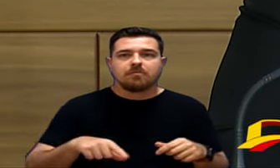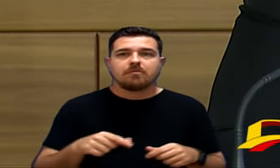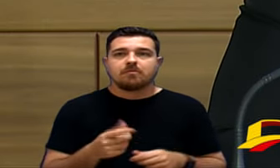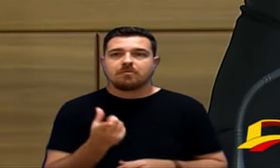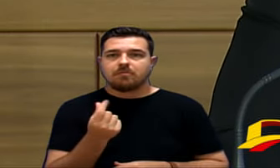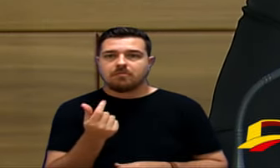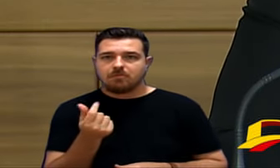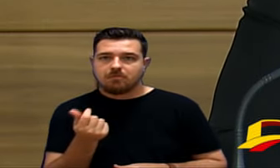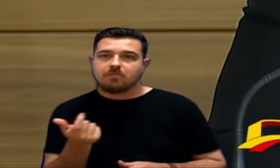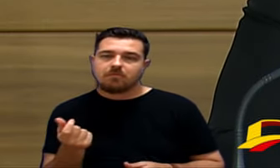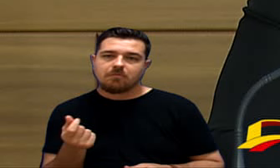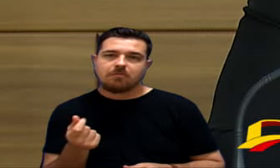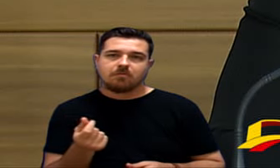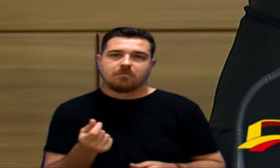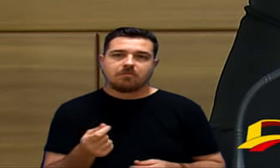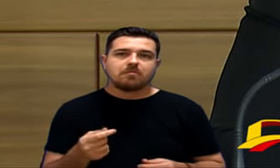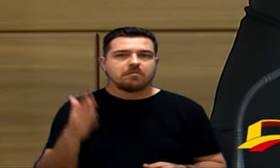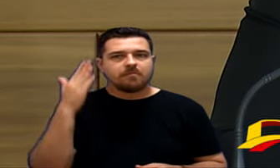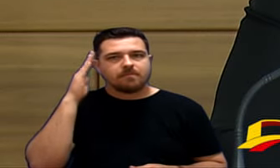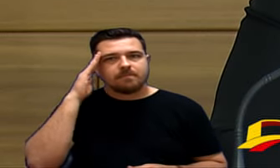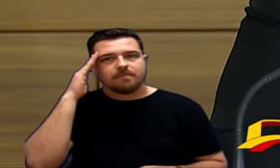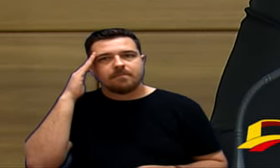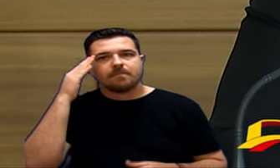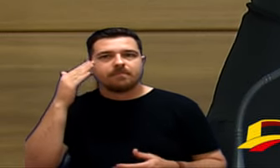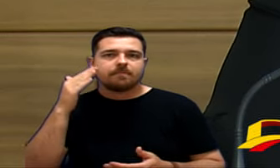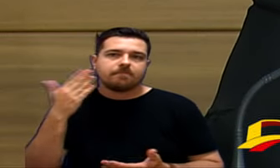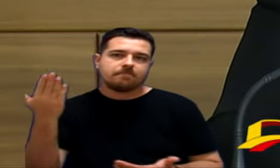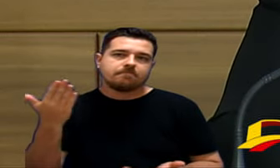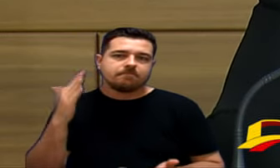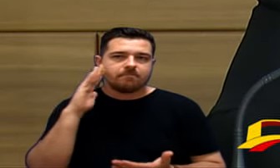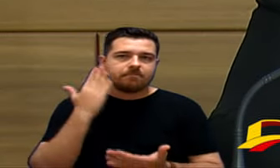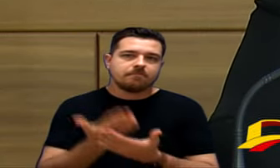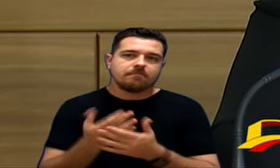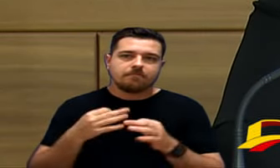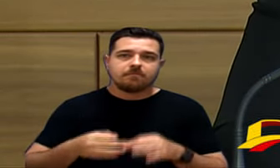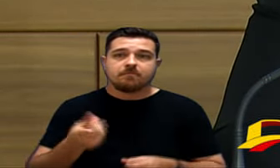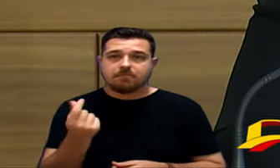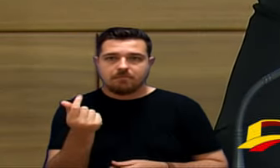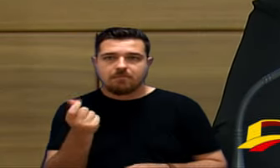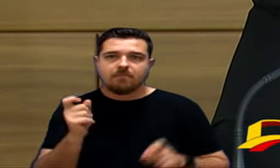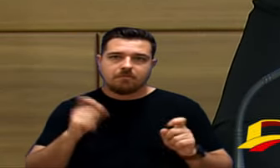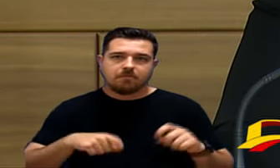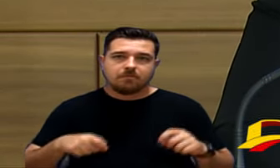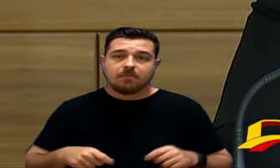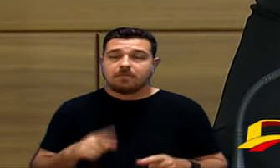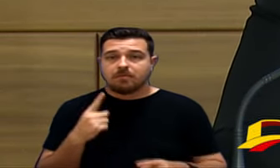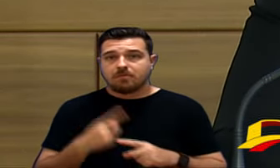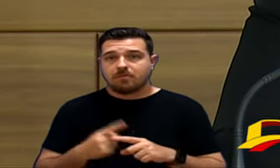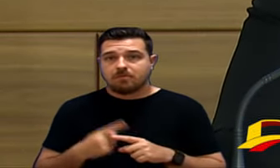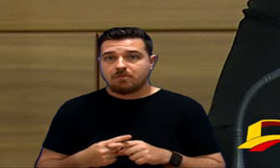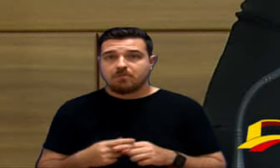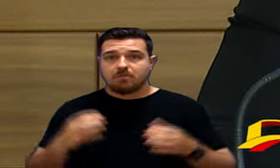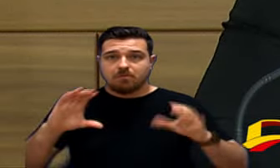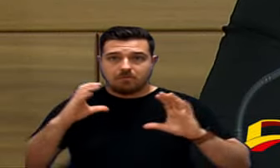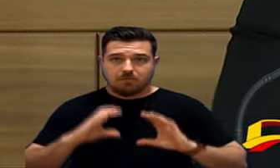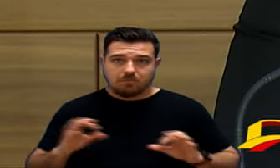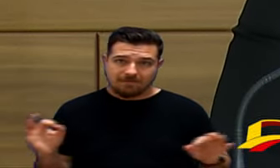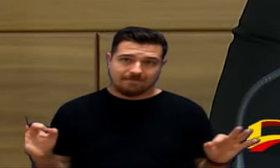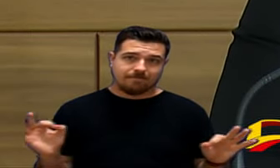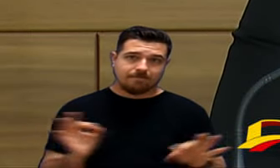orçamento com relação ao orçamento acredito que não vai ser problema né porque uma vez que o concurso público ele já foi ele já se